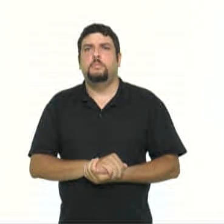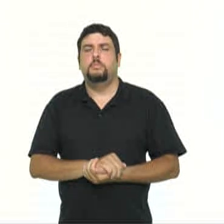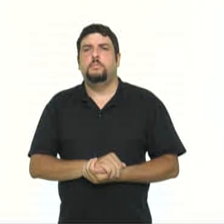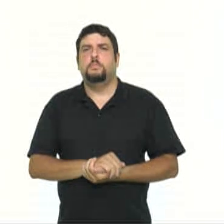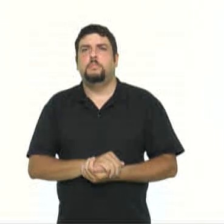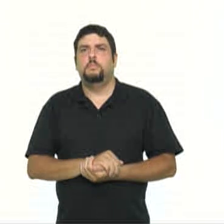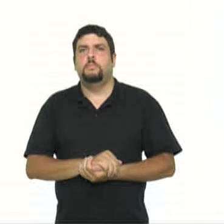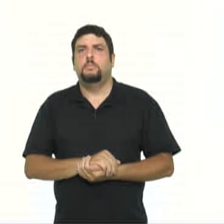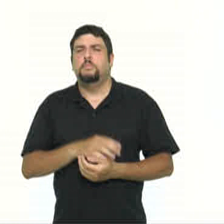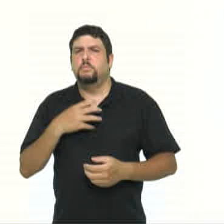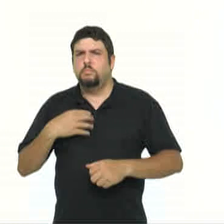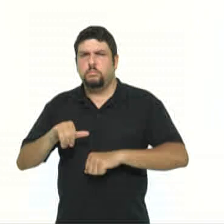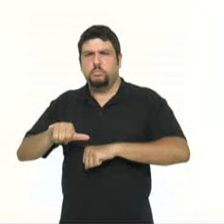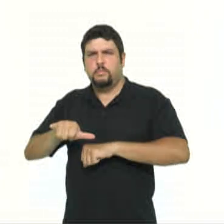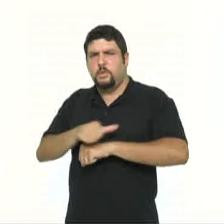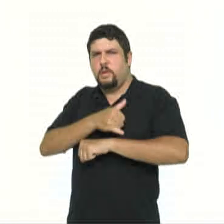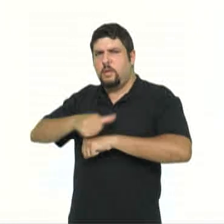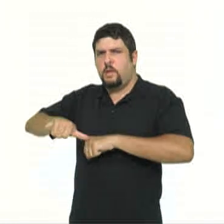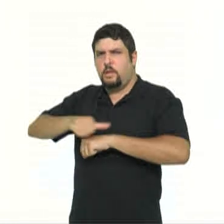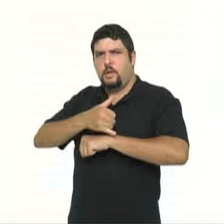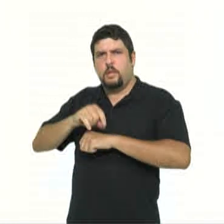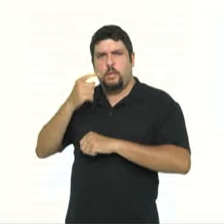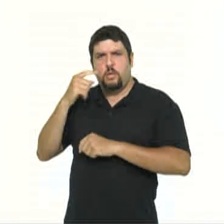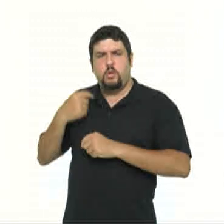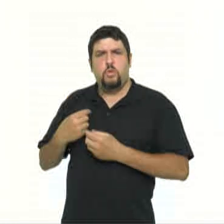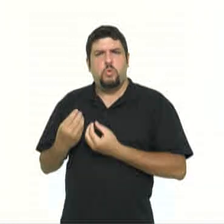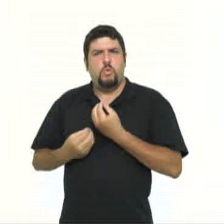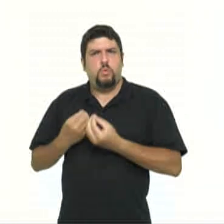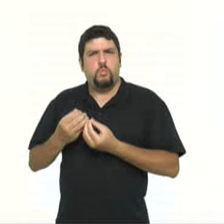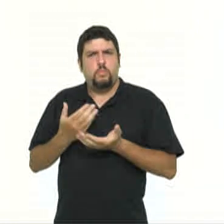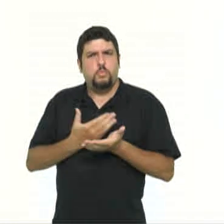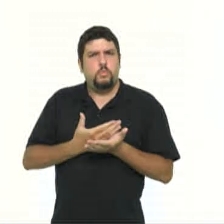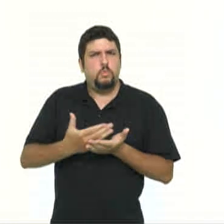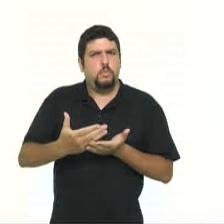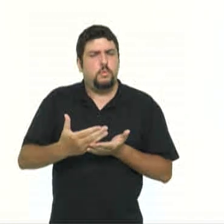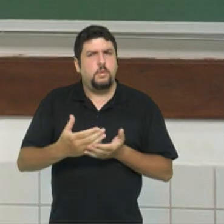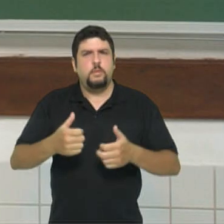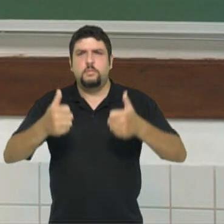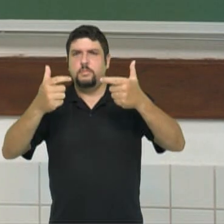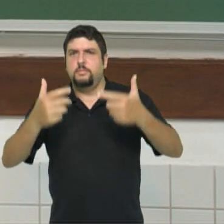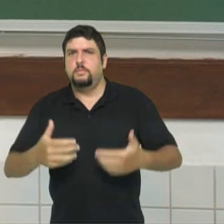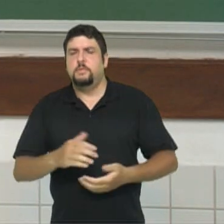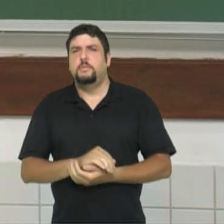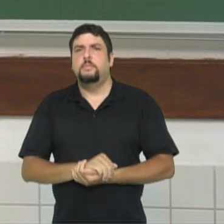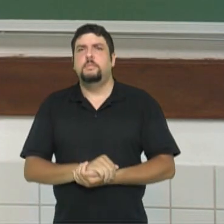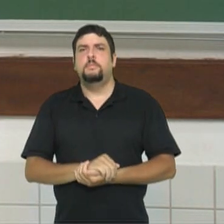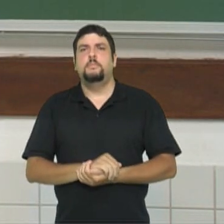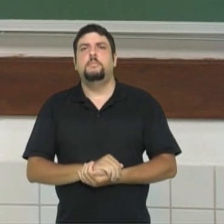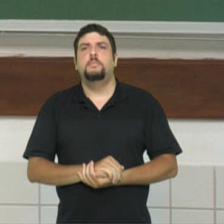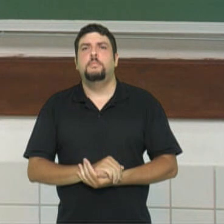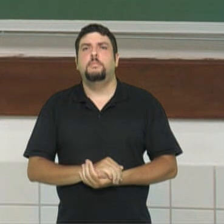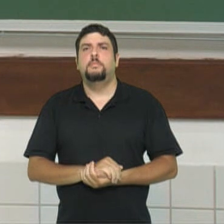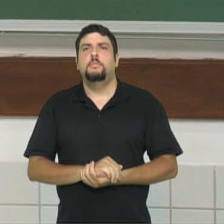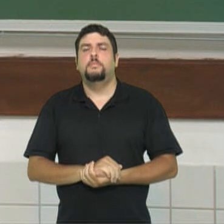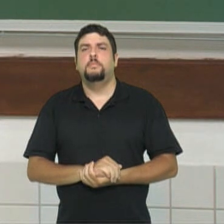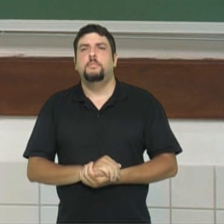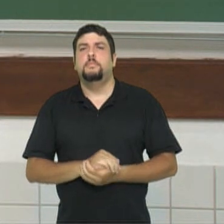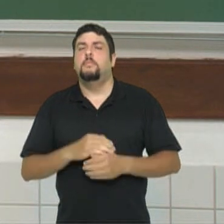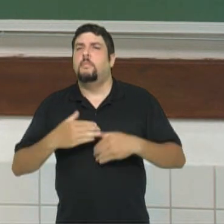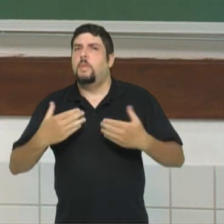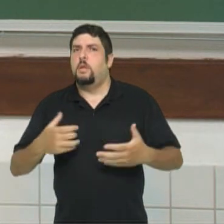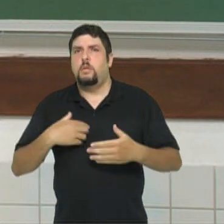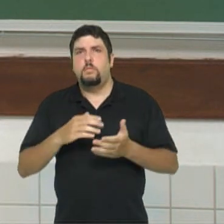estratégia utilizada por Marcos Vinícius para introduzir o seu texto? Explique. E aí, ele tinha que começar, o primeiro